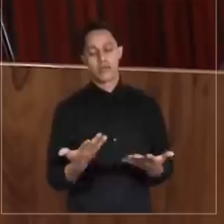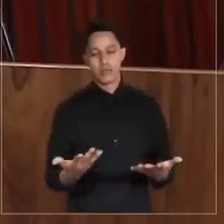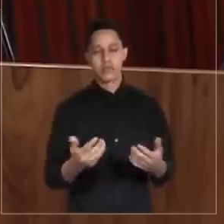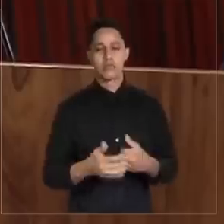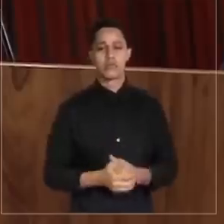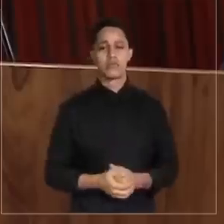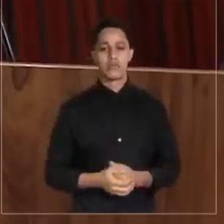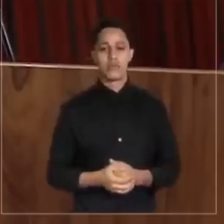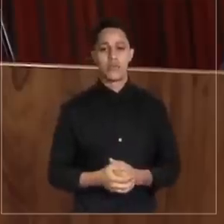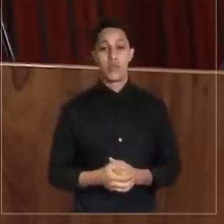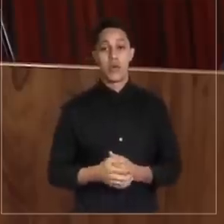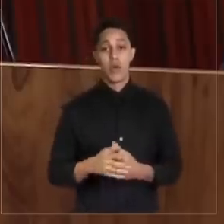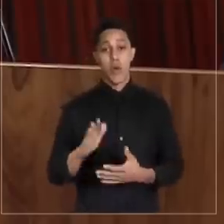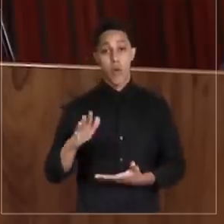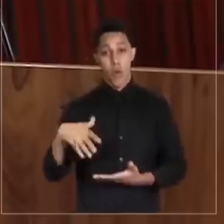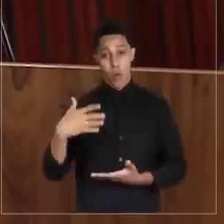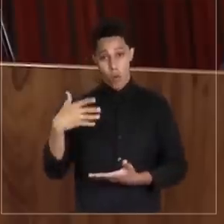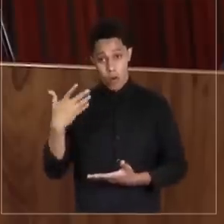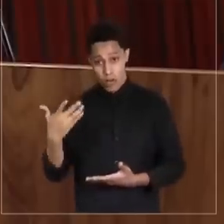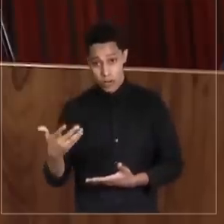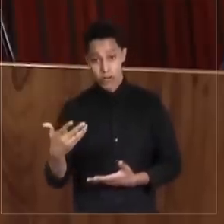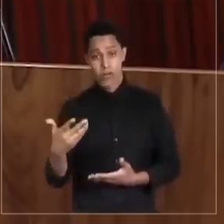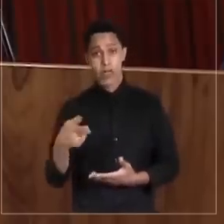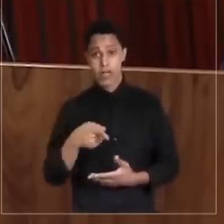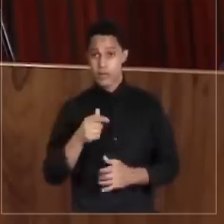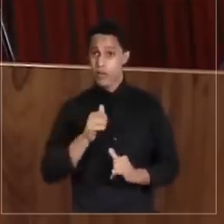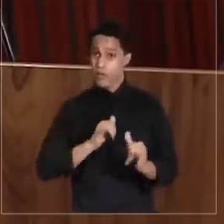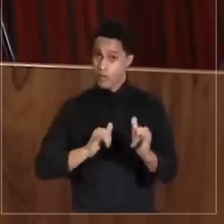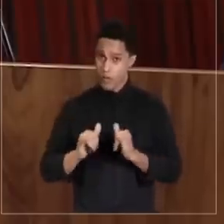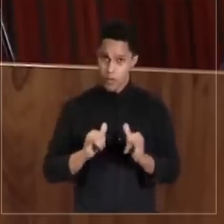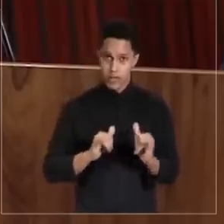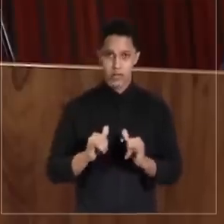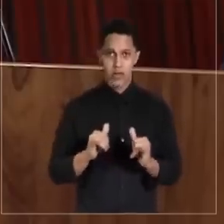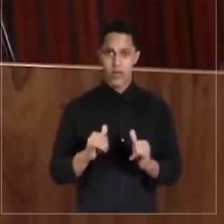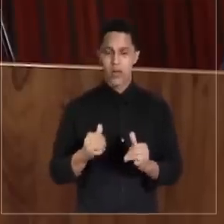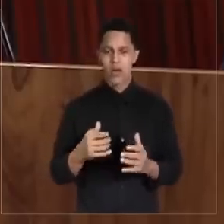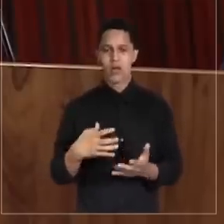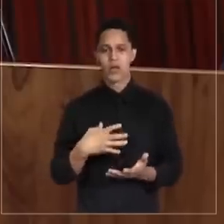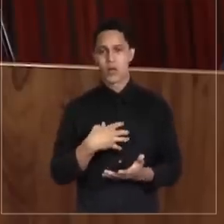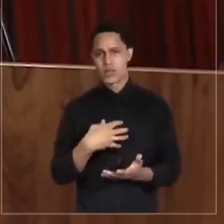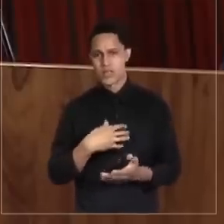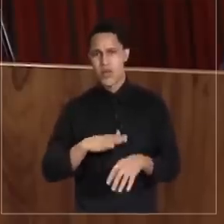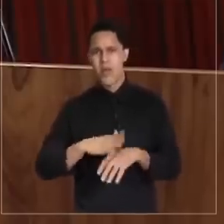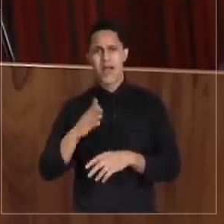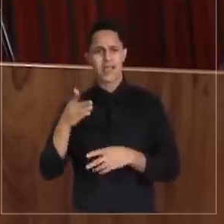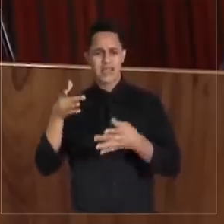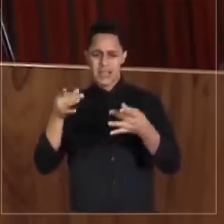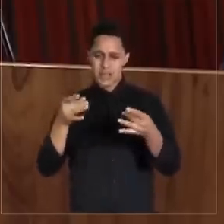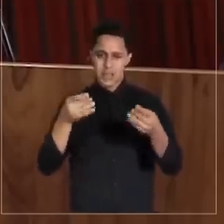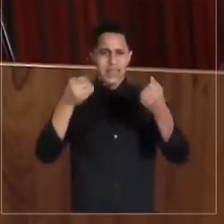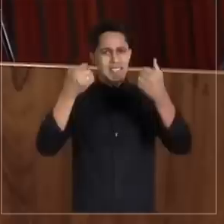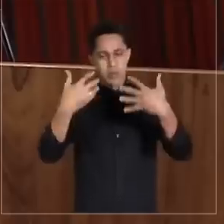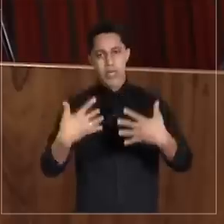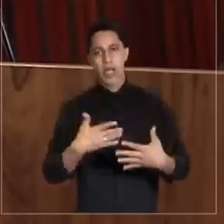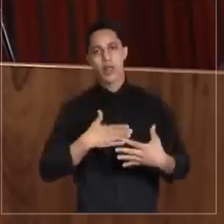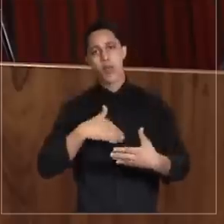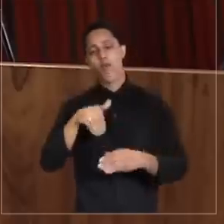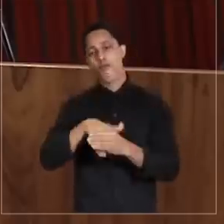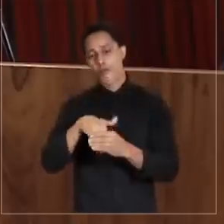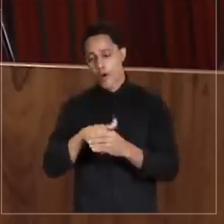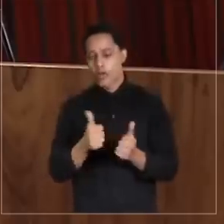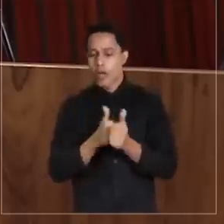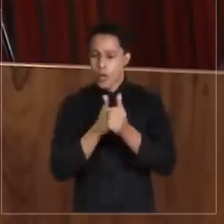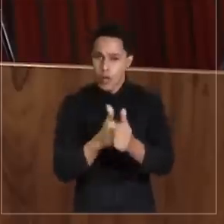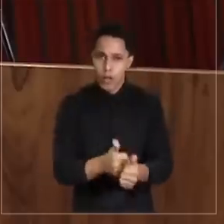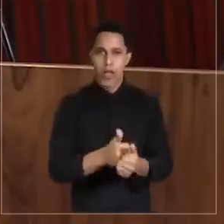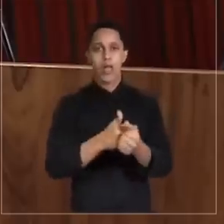questionamento. Quanto a este dado, eu teço considerações mais específicas no meu voto, acompanhando as